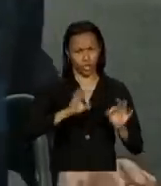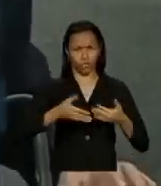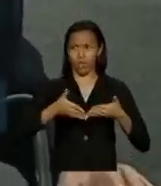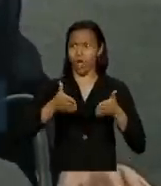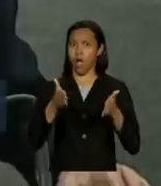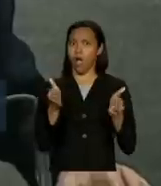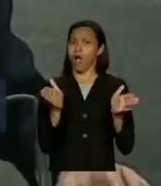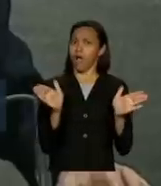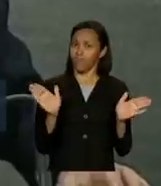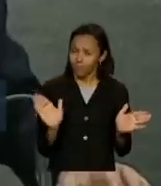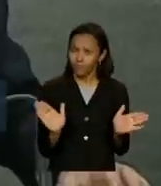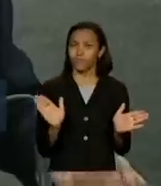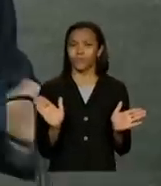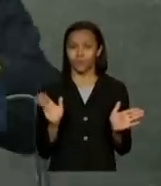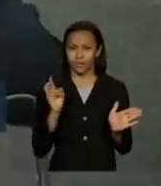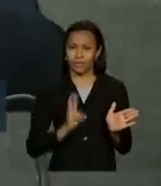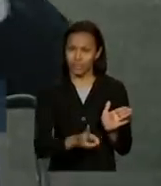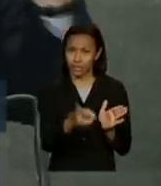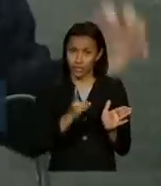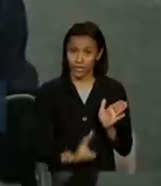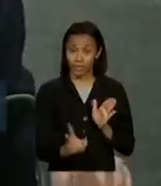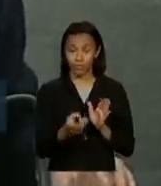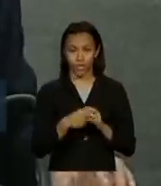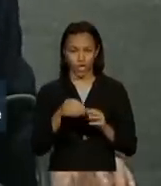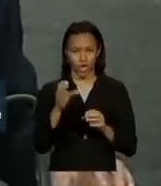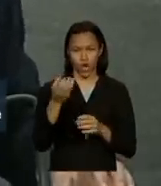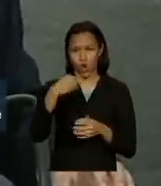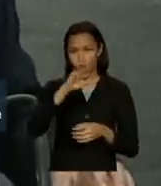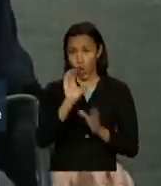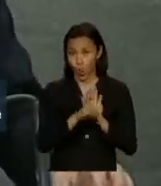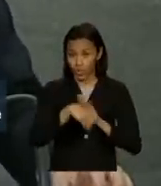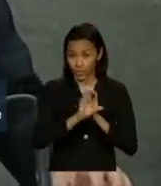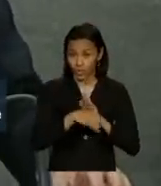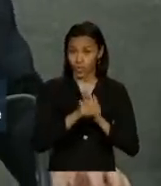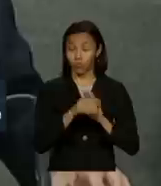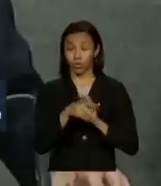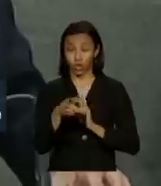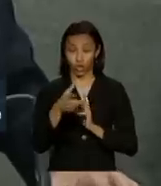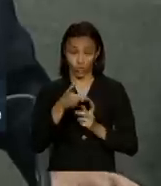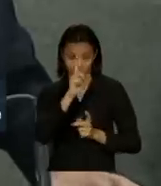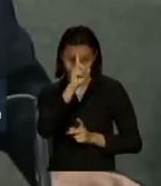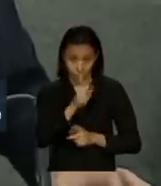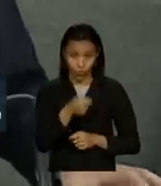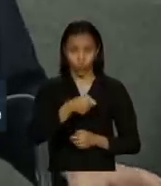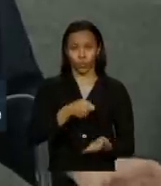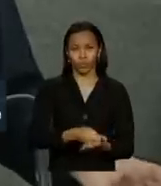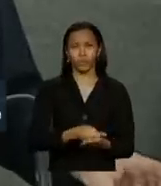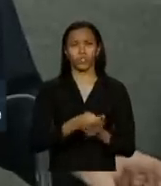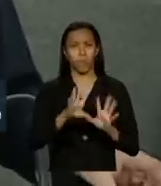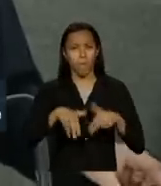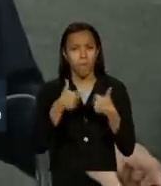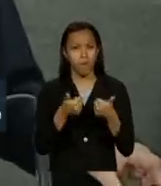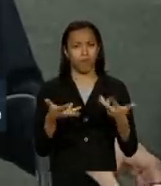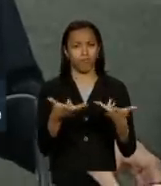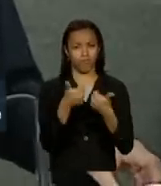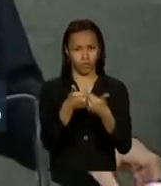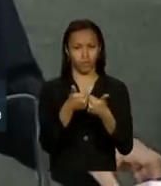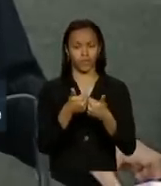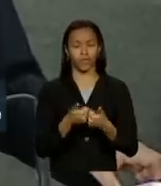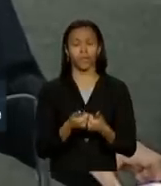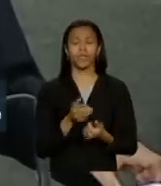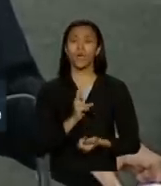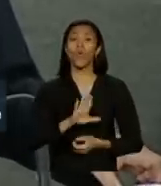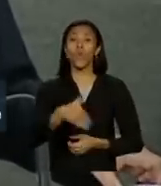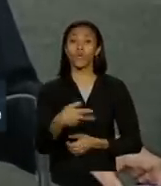né sempre dentro desse conceito de domínio de processo e melhoria e eu diria o seguinte que on